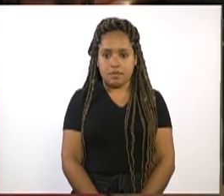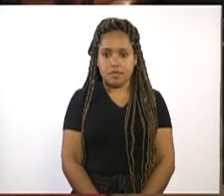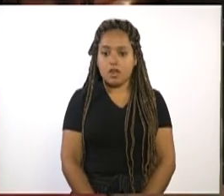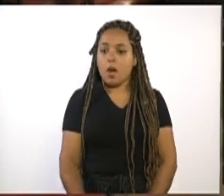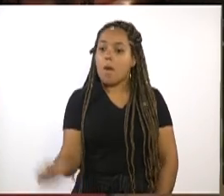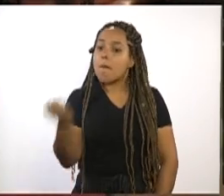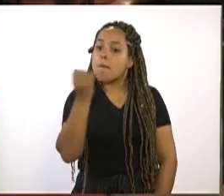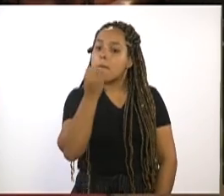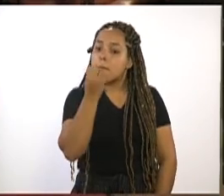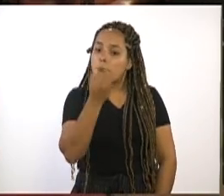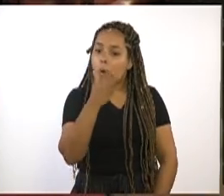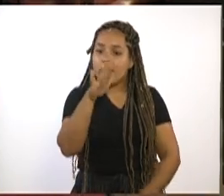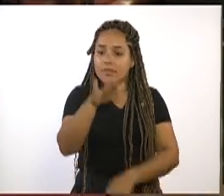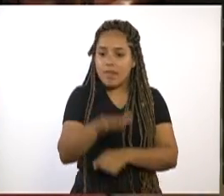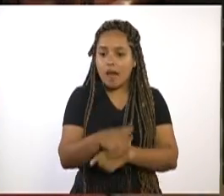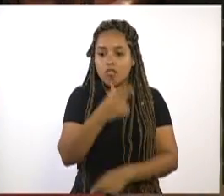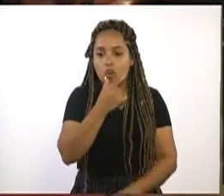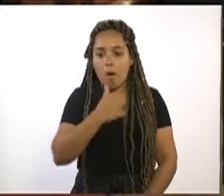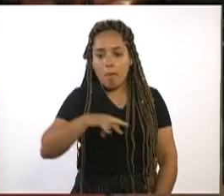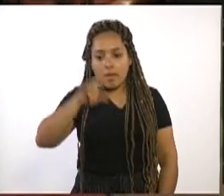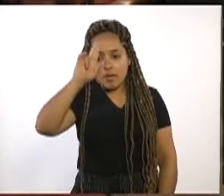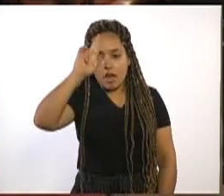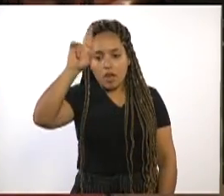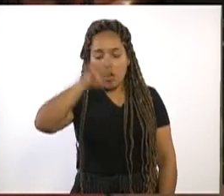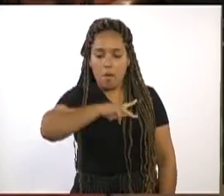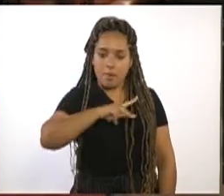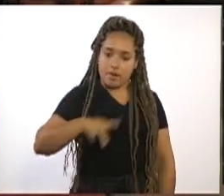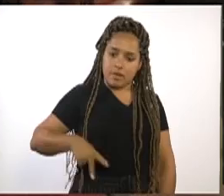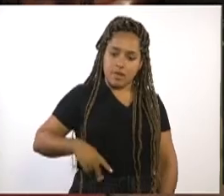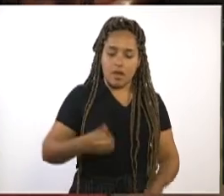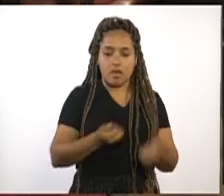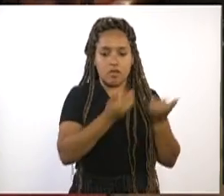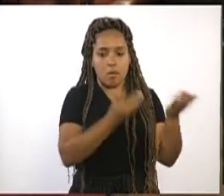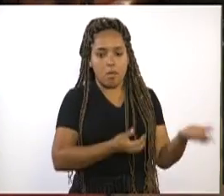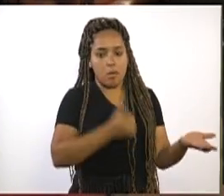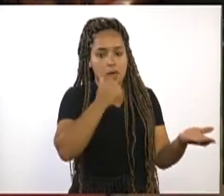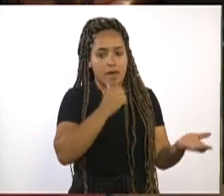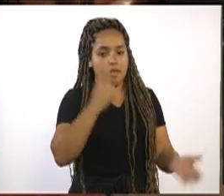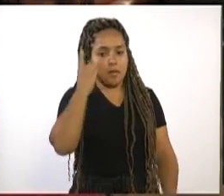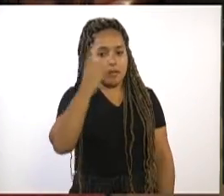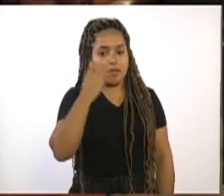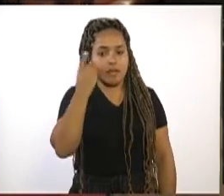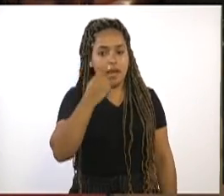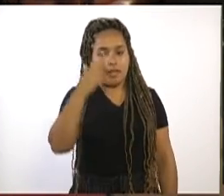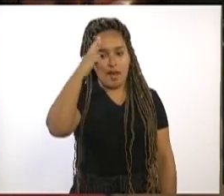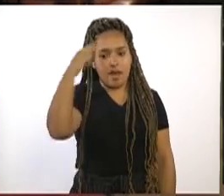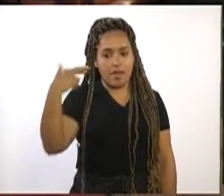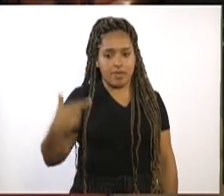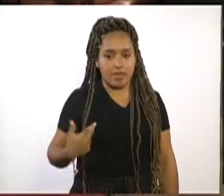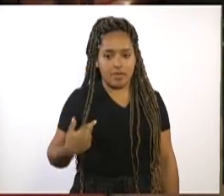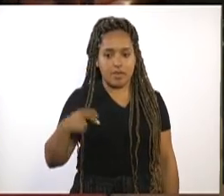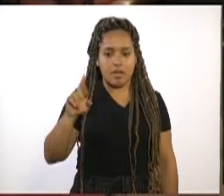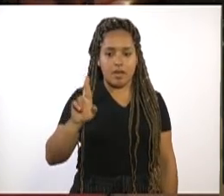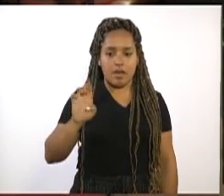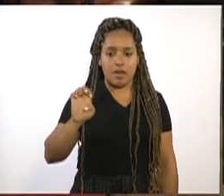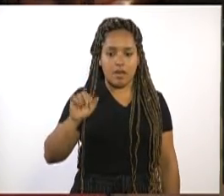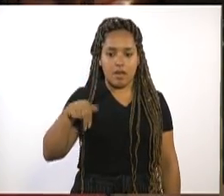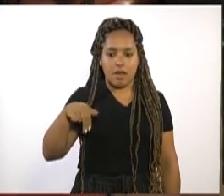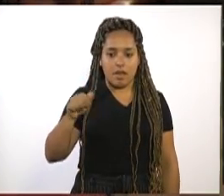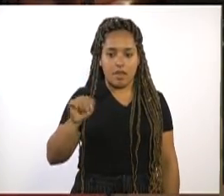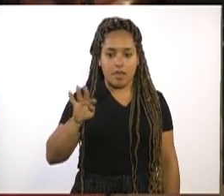Boa tarde, senhor presidente. Boa tarde, deputados e deputada Renata Souza, deputado Renan Feirinha, deputado